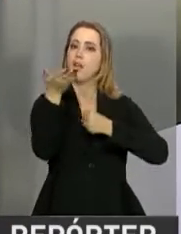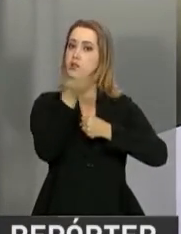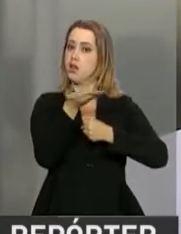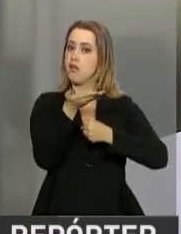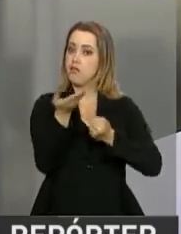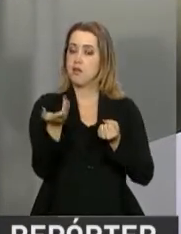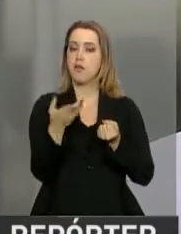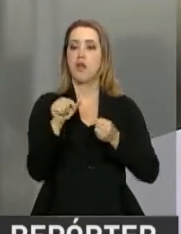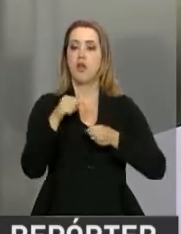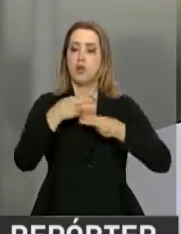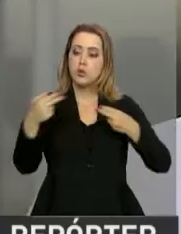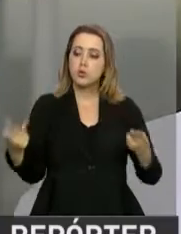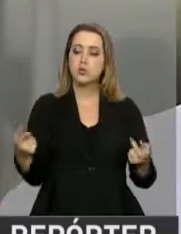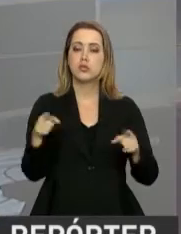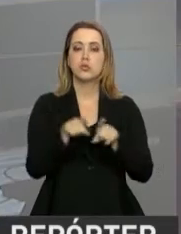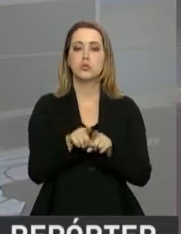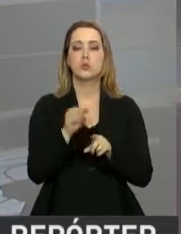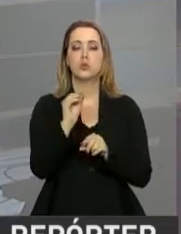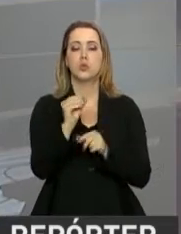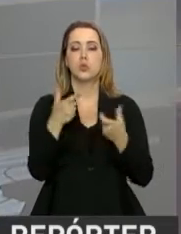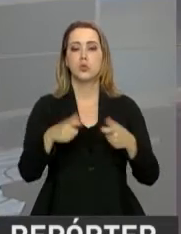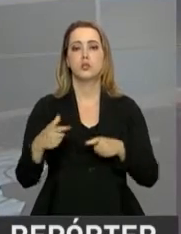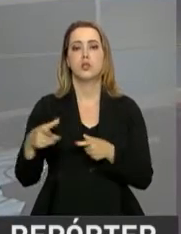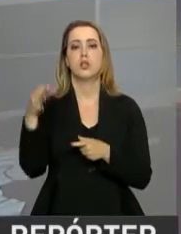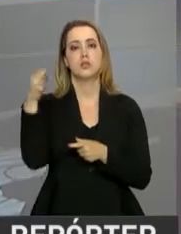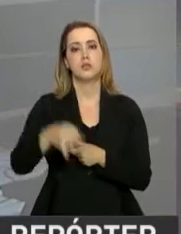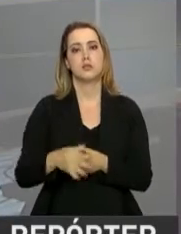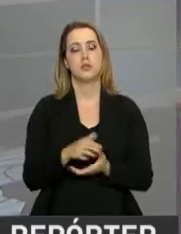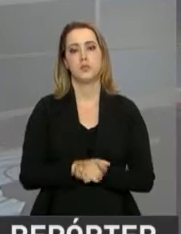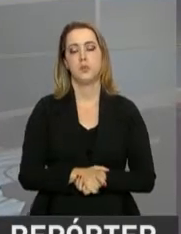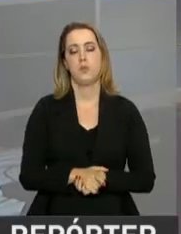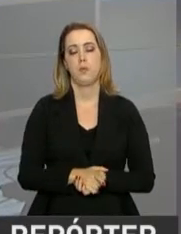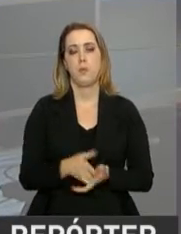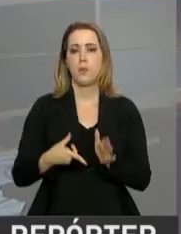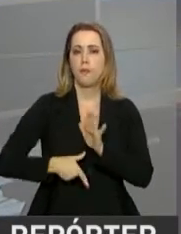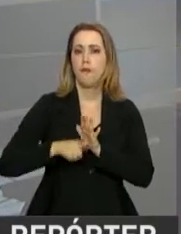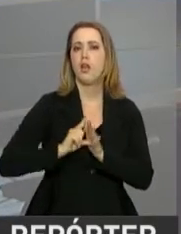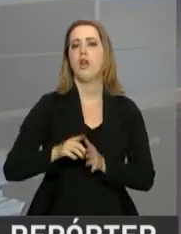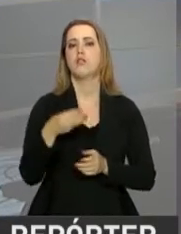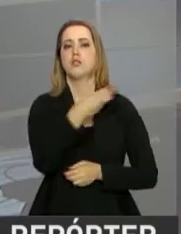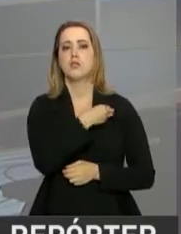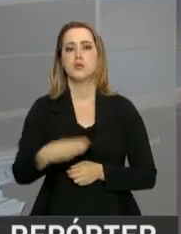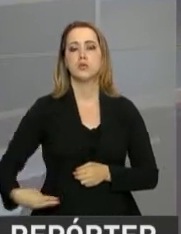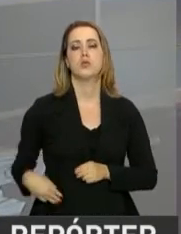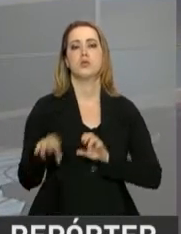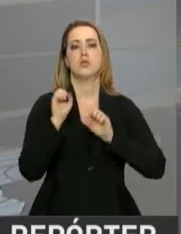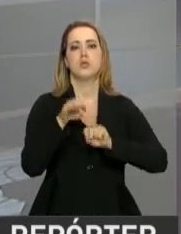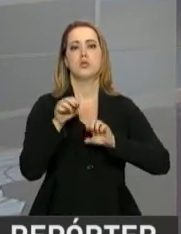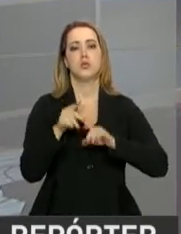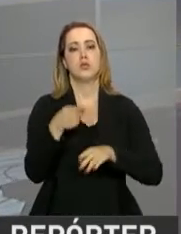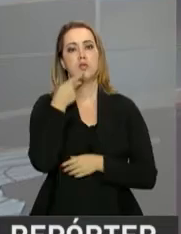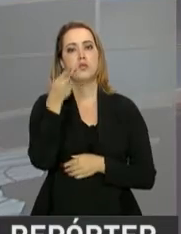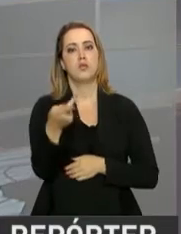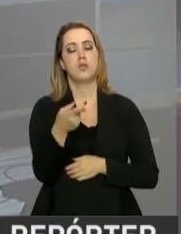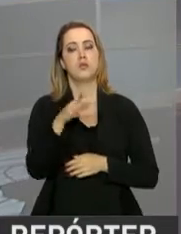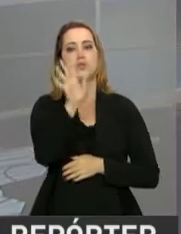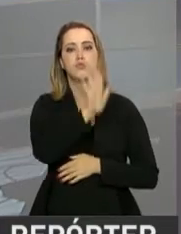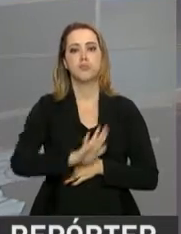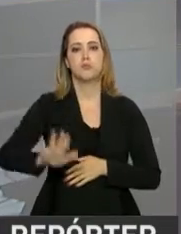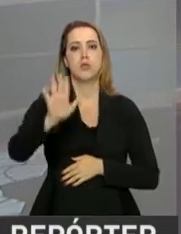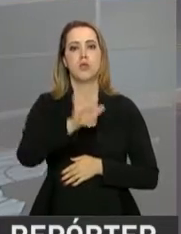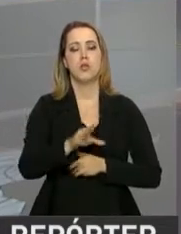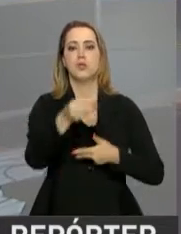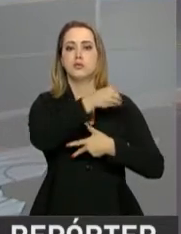complexidade, né? Onde estão essas especialidades. E agora há pouco, o ministro da Educação, Mendonça Filho, falou em rede nacional sobre as provas do